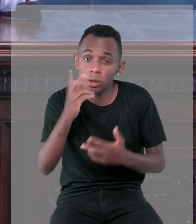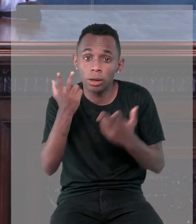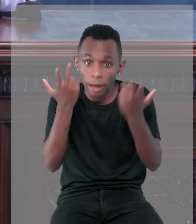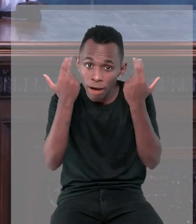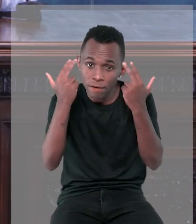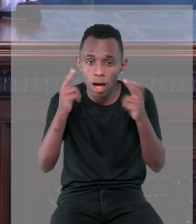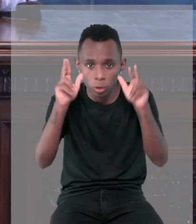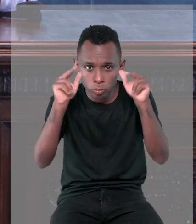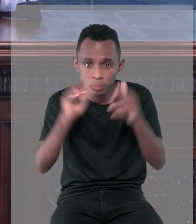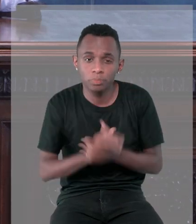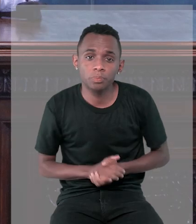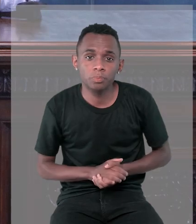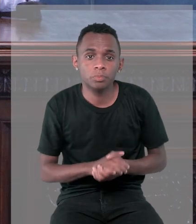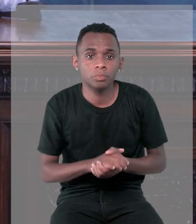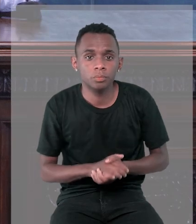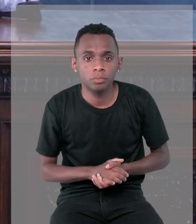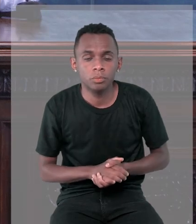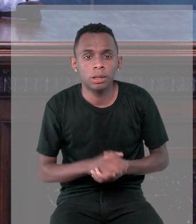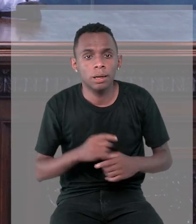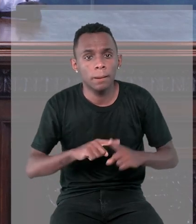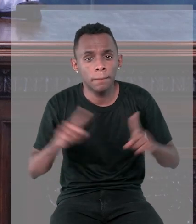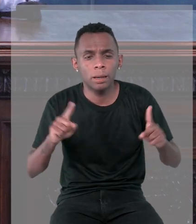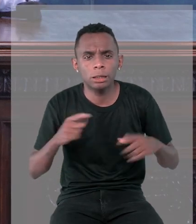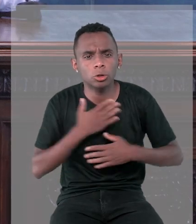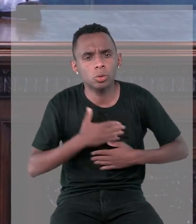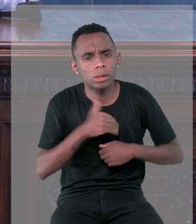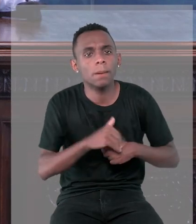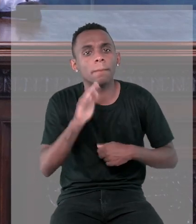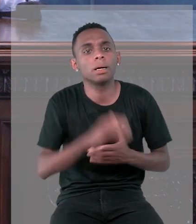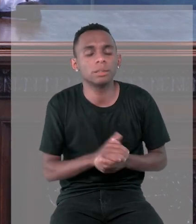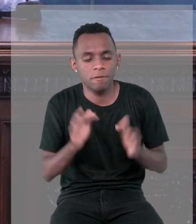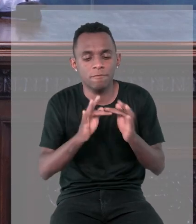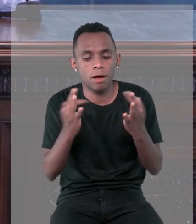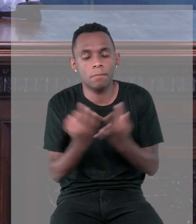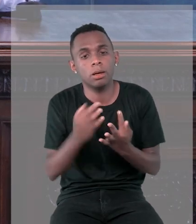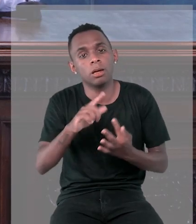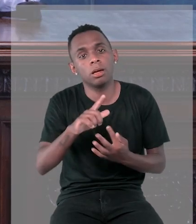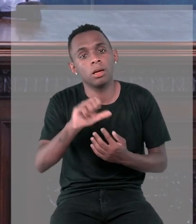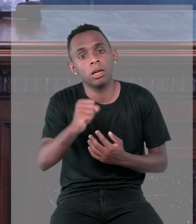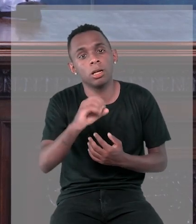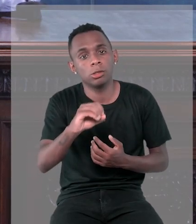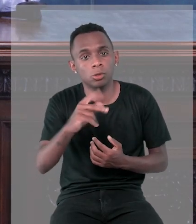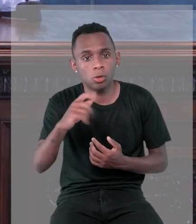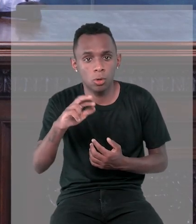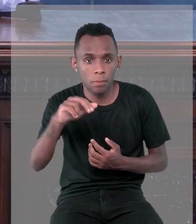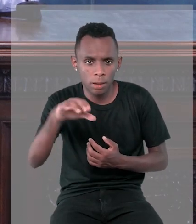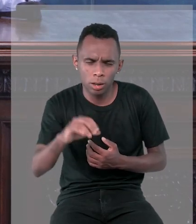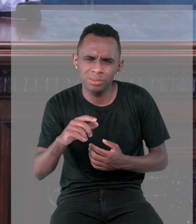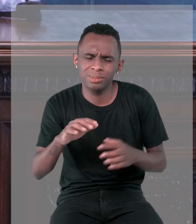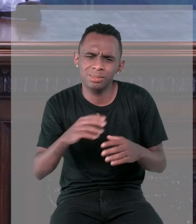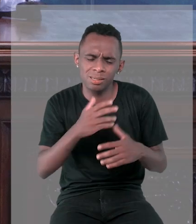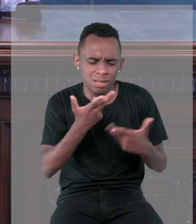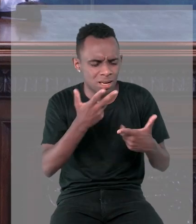Bom, mas a série que eu mais gostei foi A Família Soprano. Eu gostei demais dessa série. Eu achei